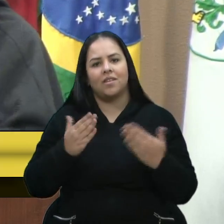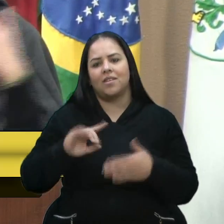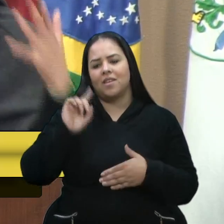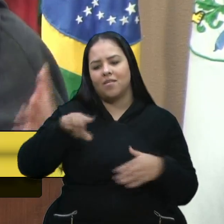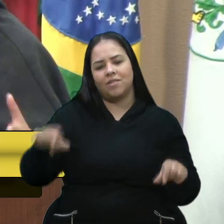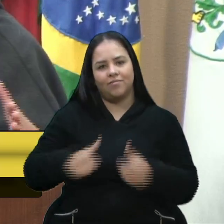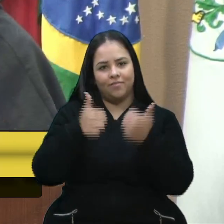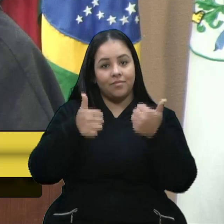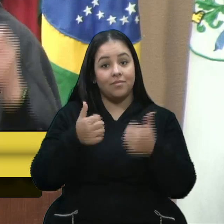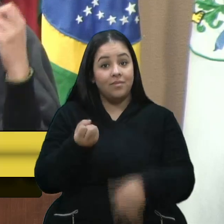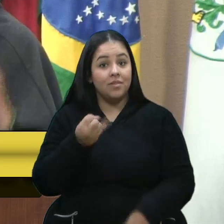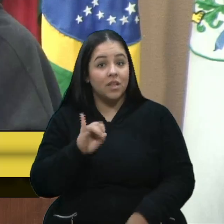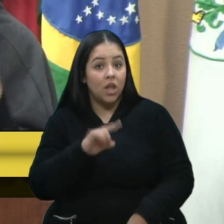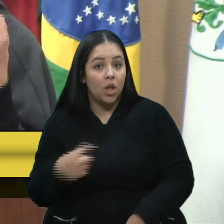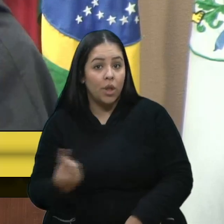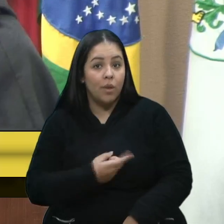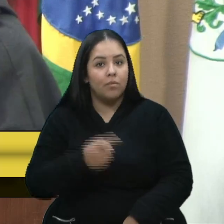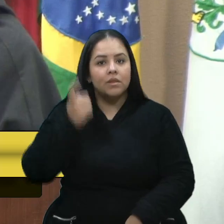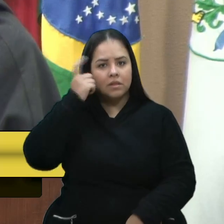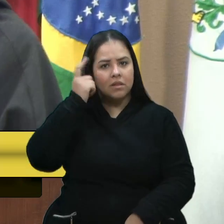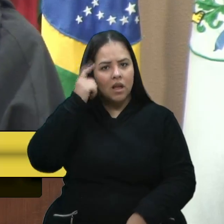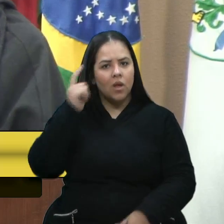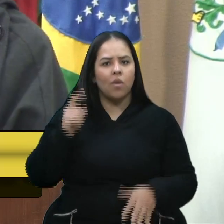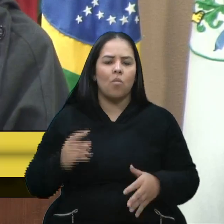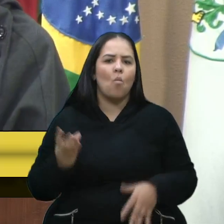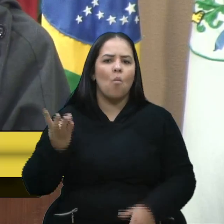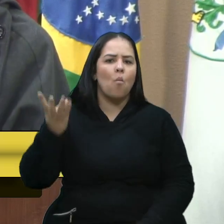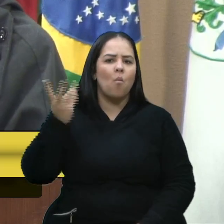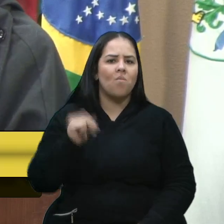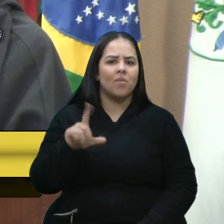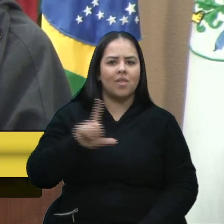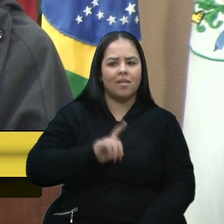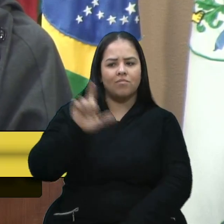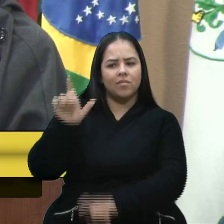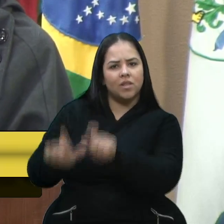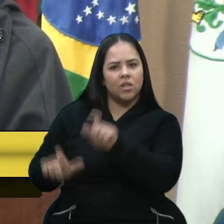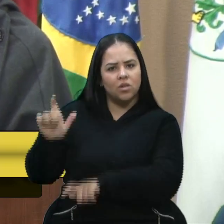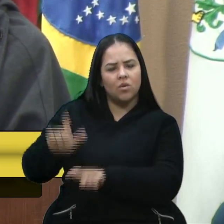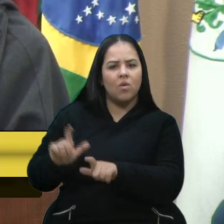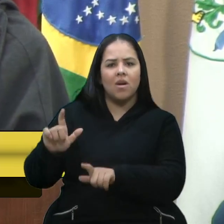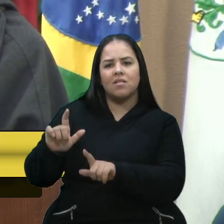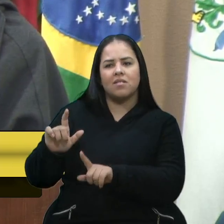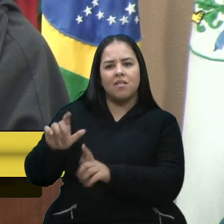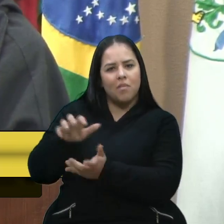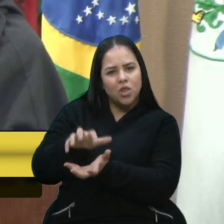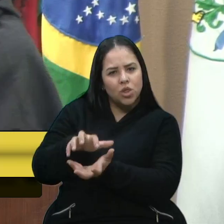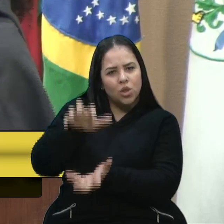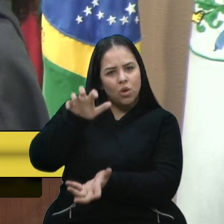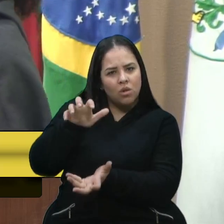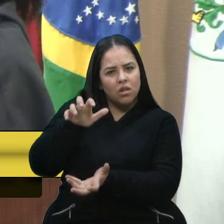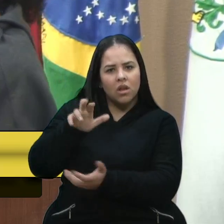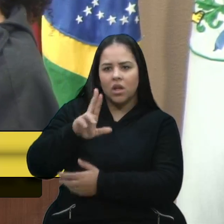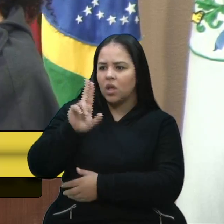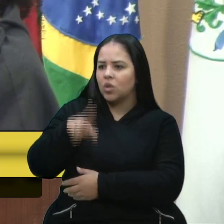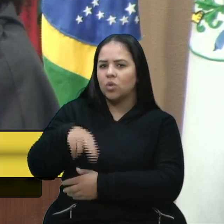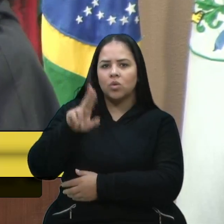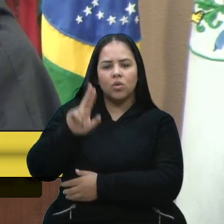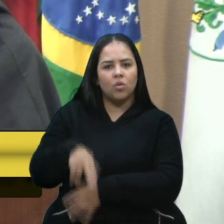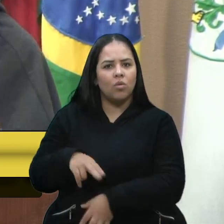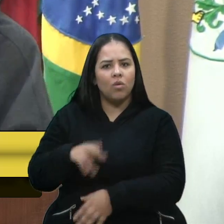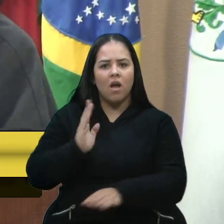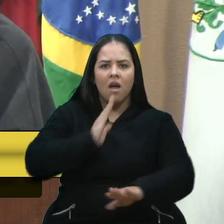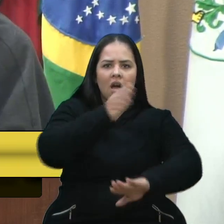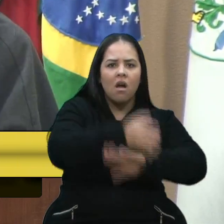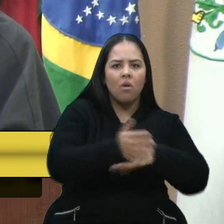também pensarmos na quantidade de gente, inclusive mais velha, que nunca acessou um teatro,